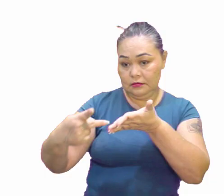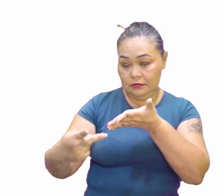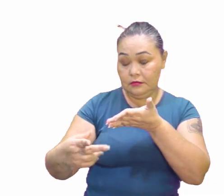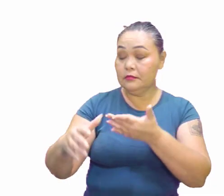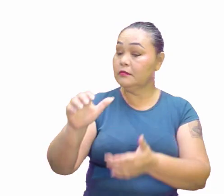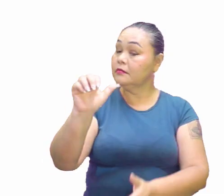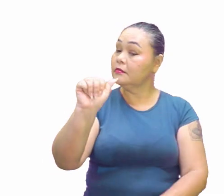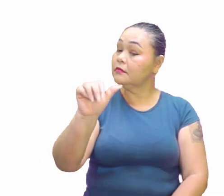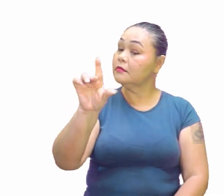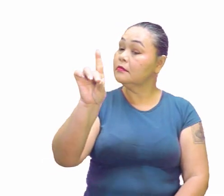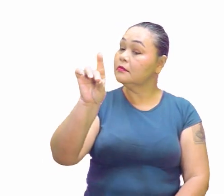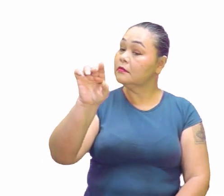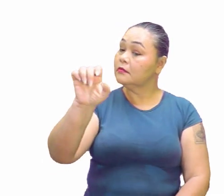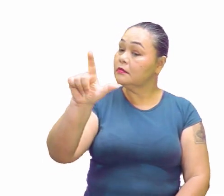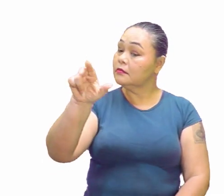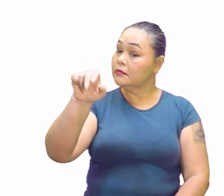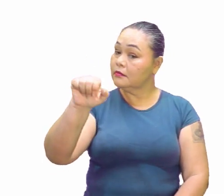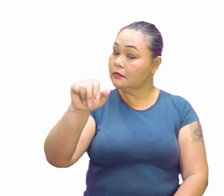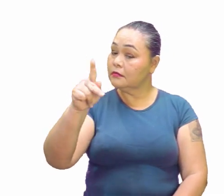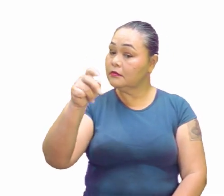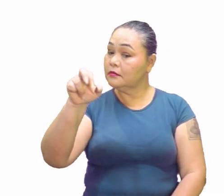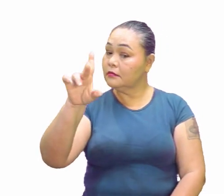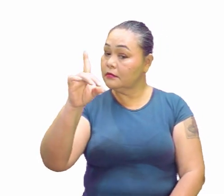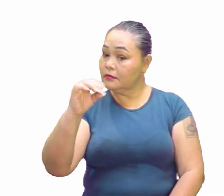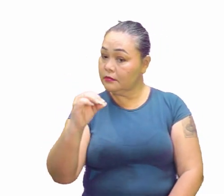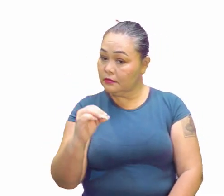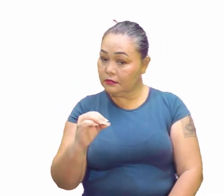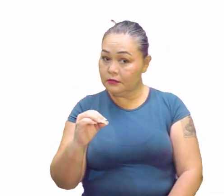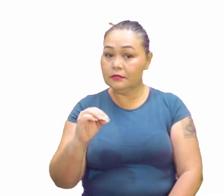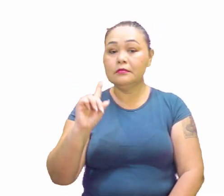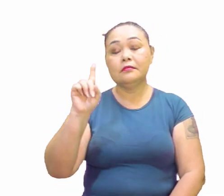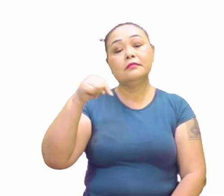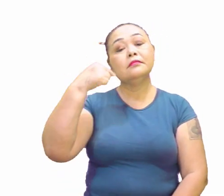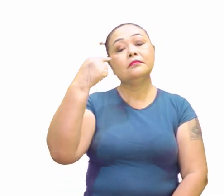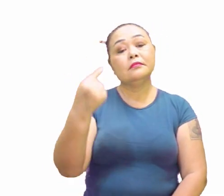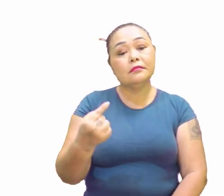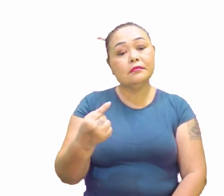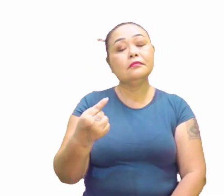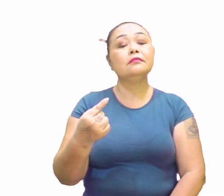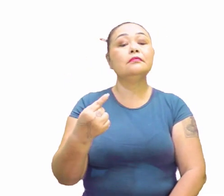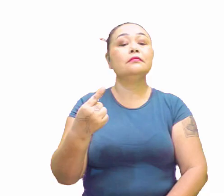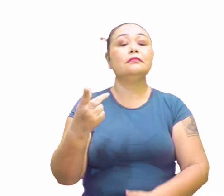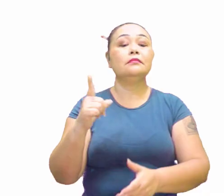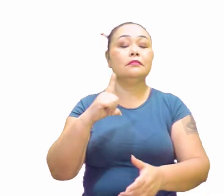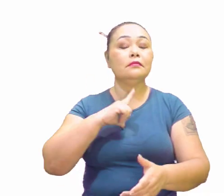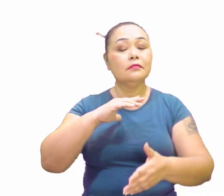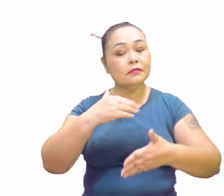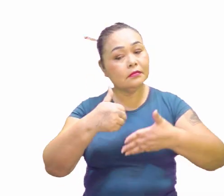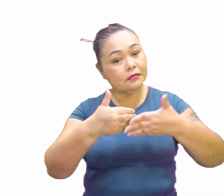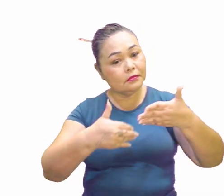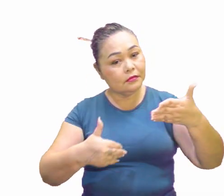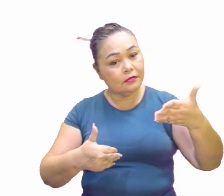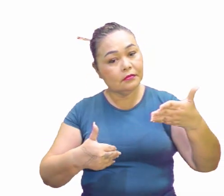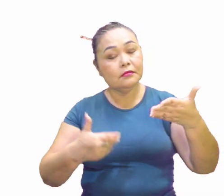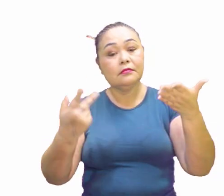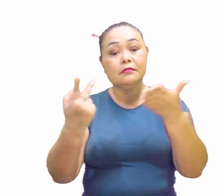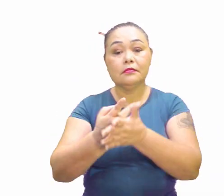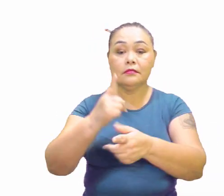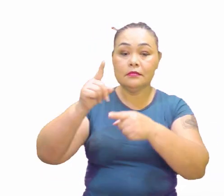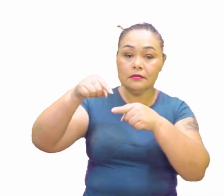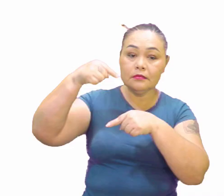Adélia Prado. Vamos falar mais um pouquinho sobre Adélia Prado. Vai ter no desenvolvimento causa